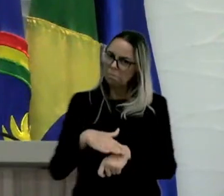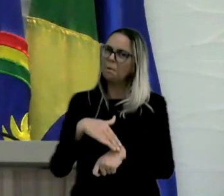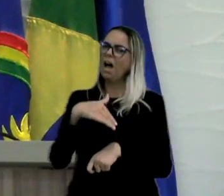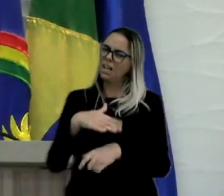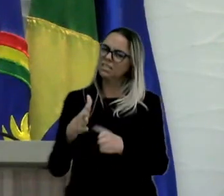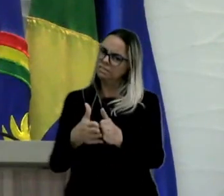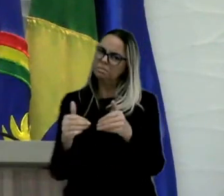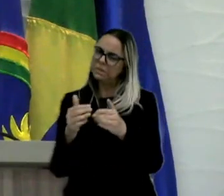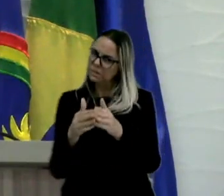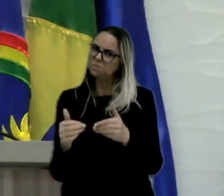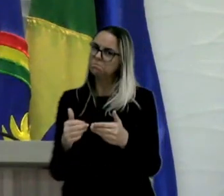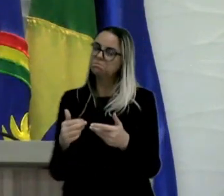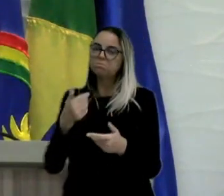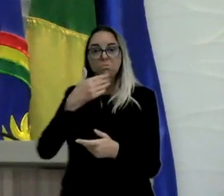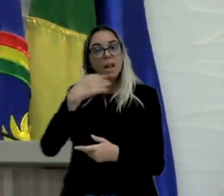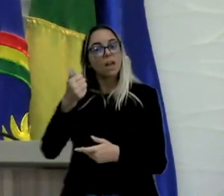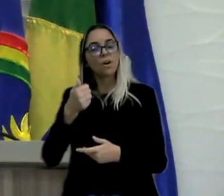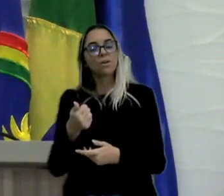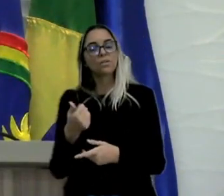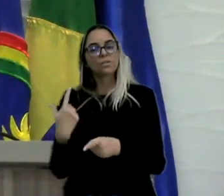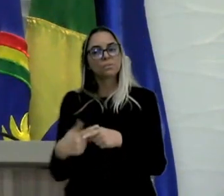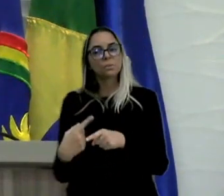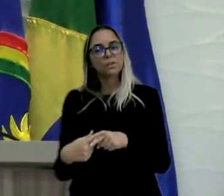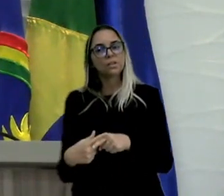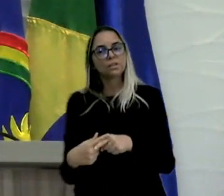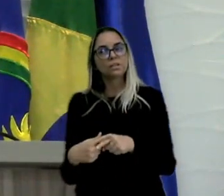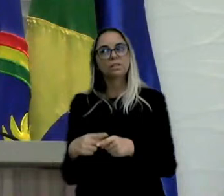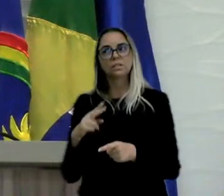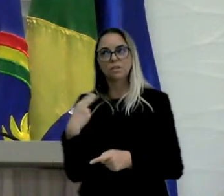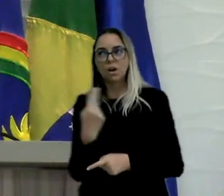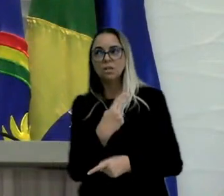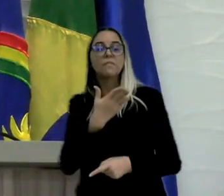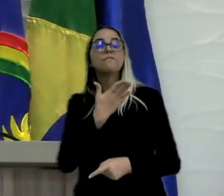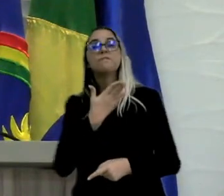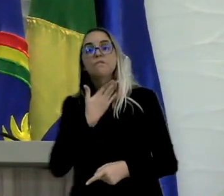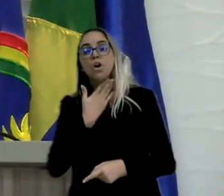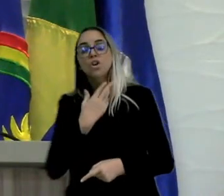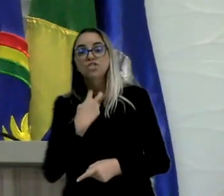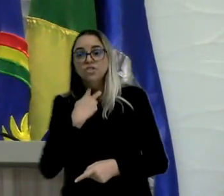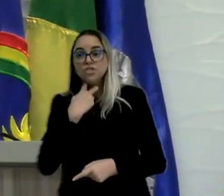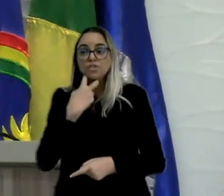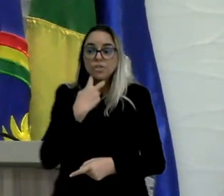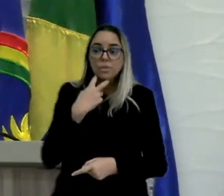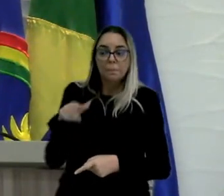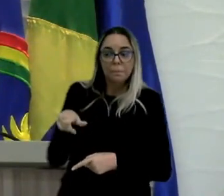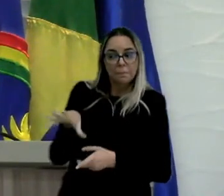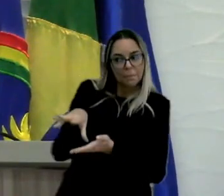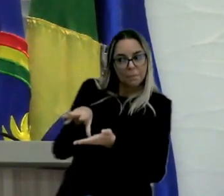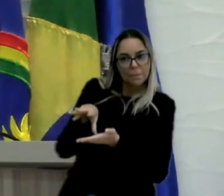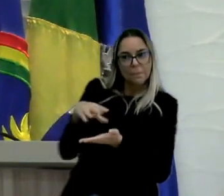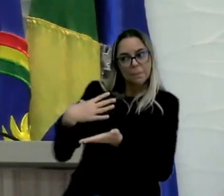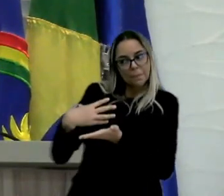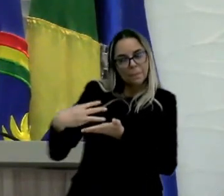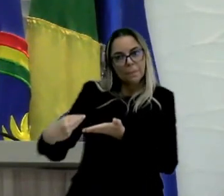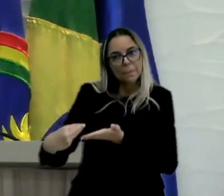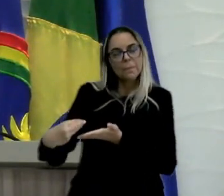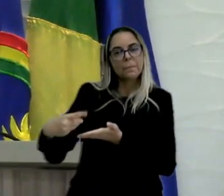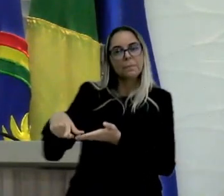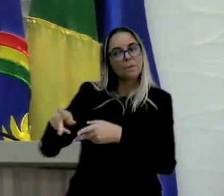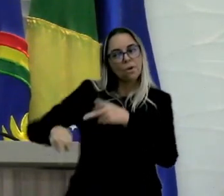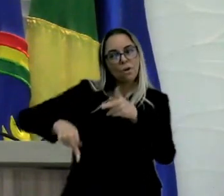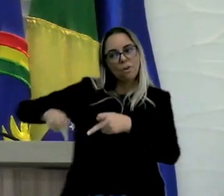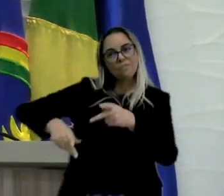pedir melhor porque a gente tá e sendo voz do pessoal da zona rural que vem clamando por